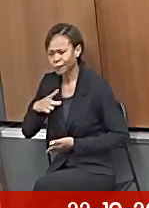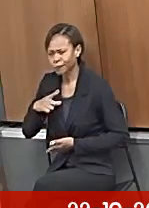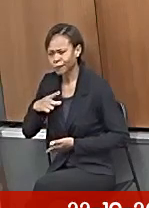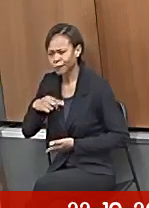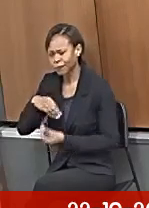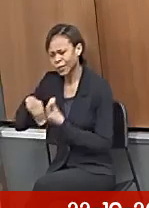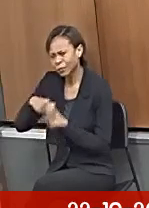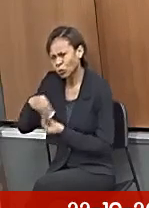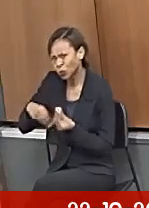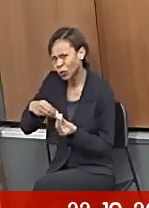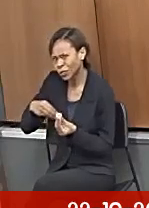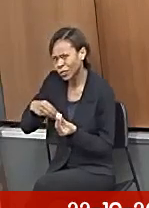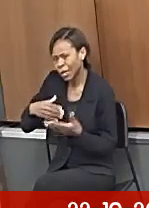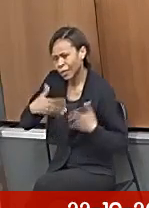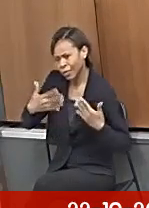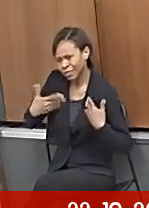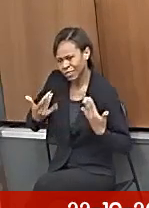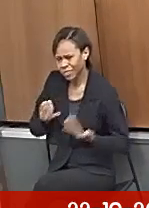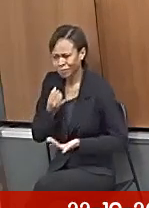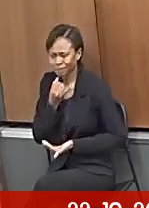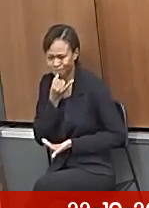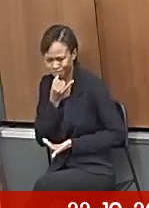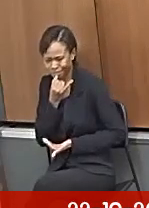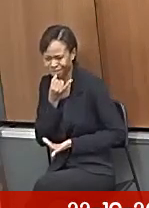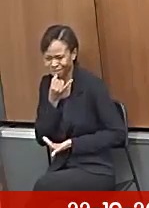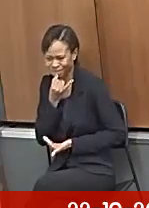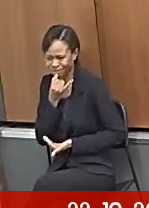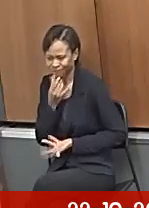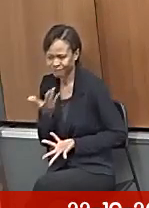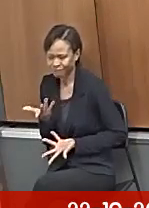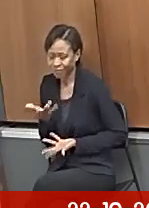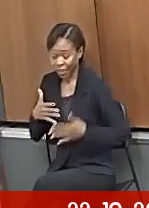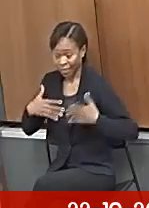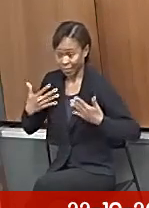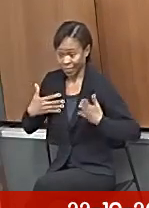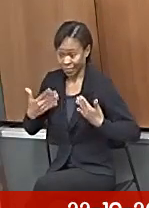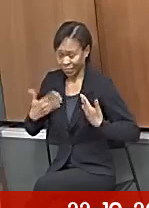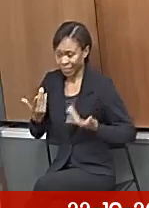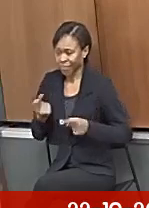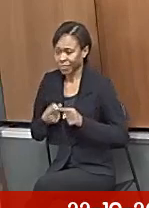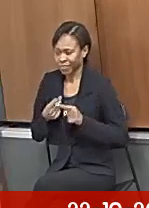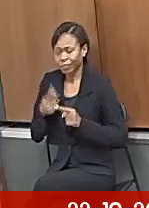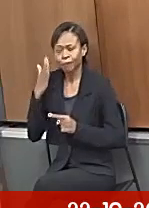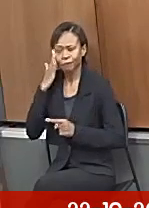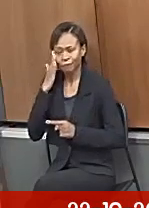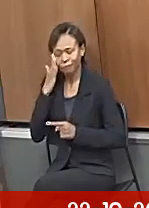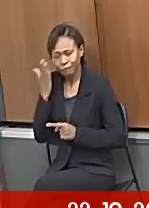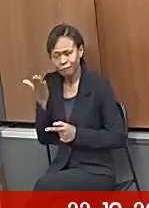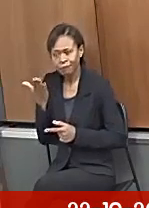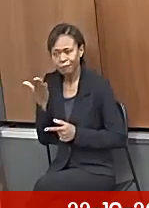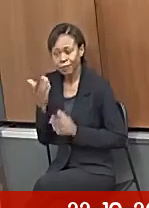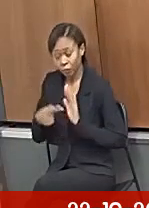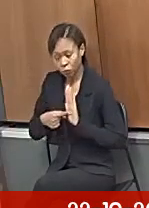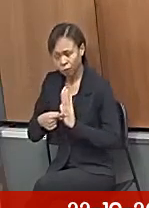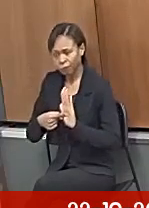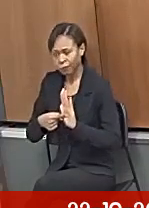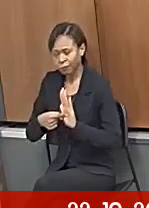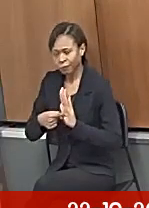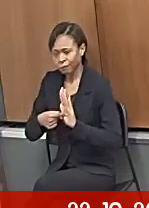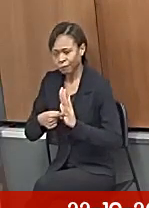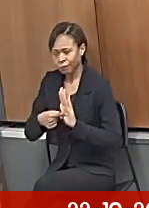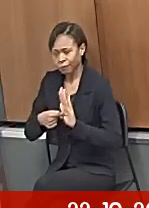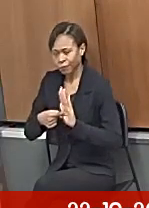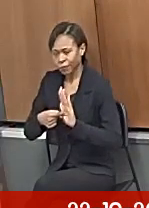de, vamos dizer, de alegria e de tristeza ao mesmo tempo. De alegria por poder saber que nós estamos trazendo à tona uma discussão